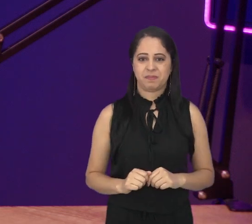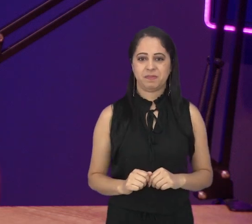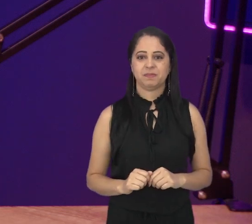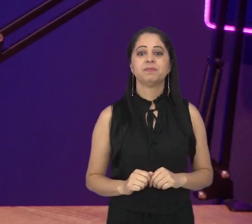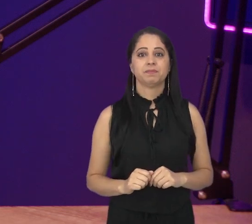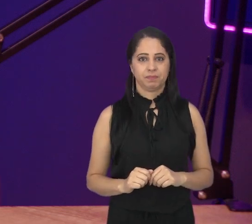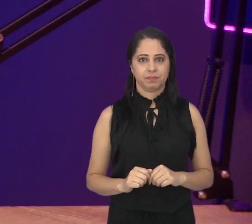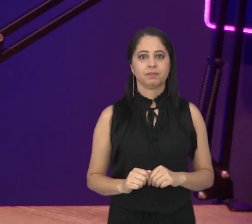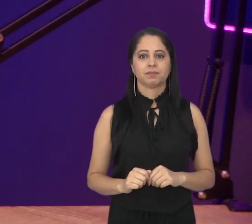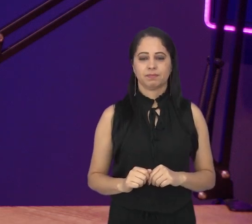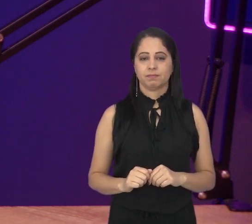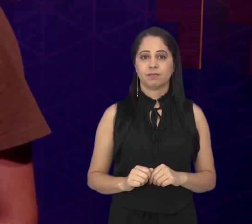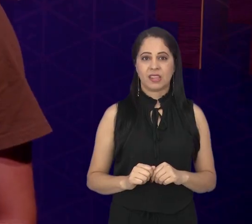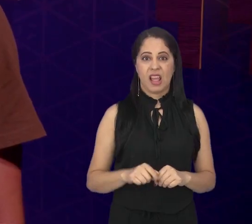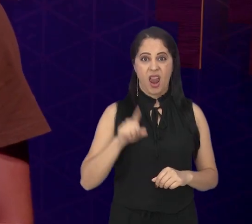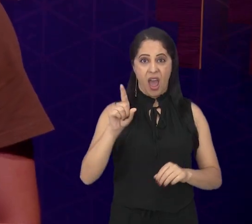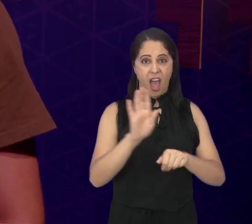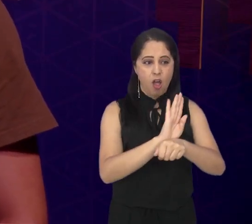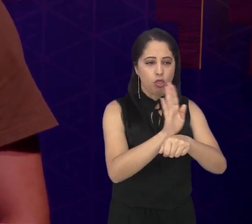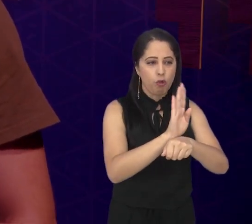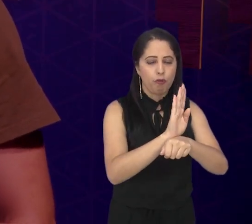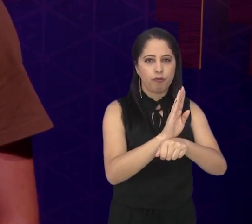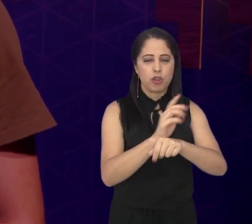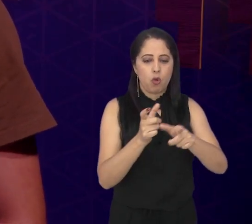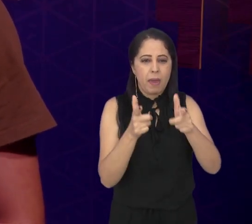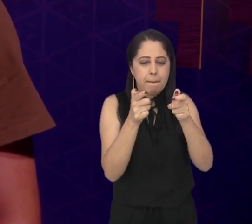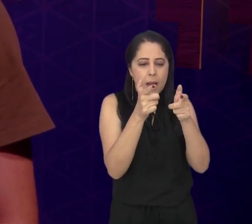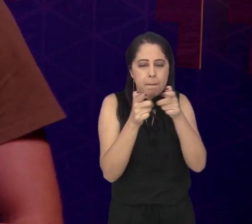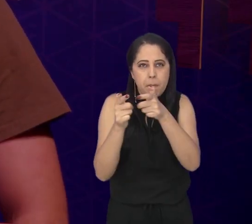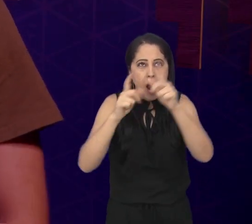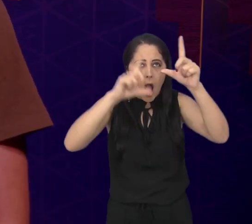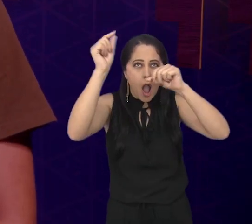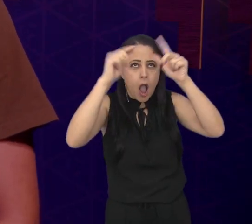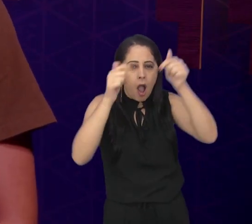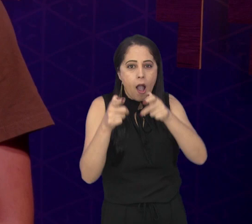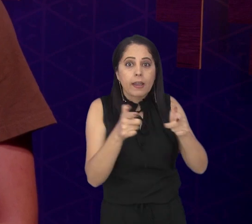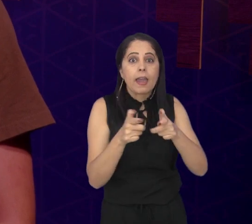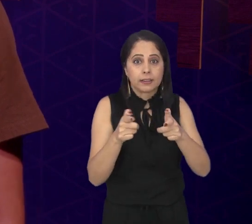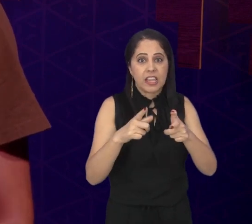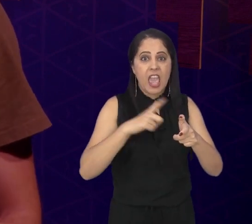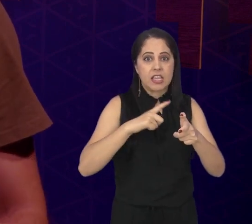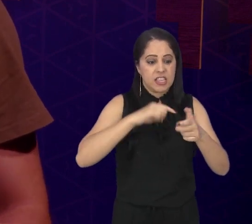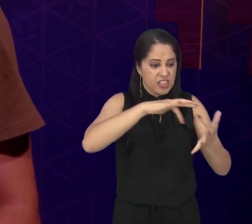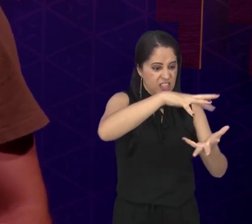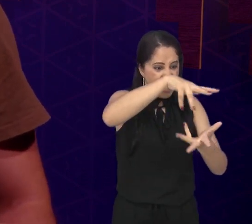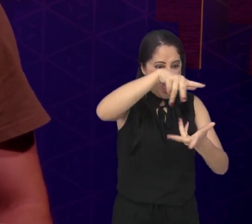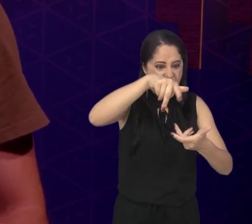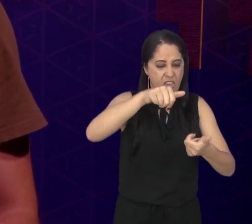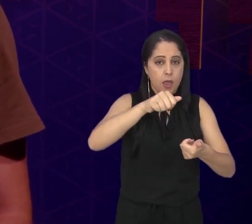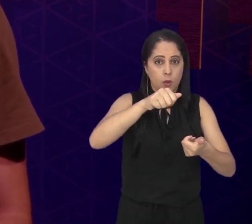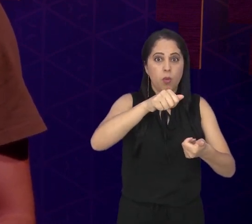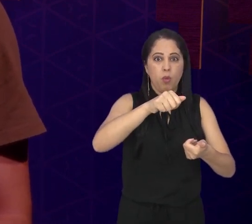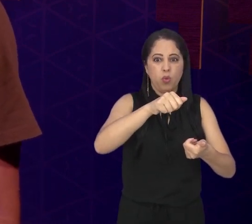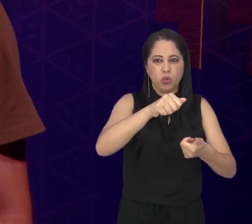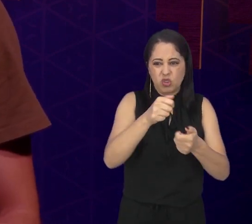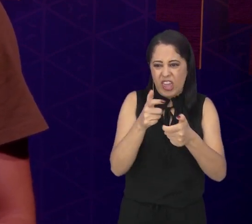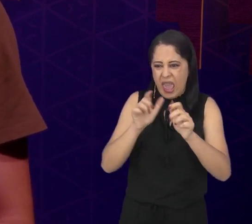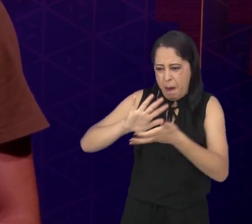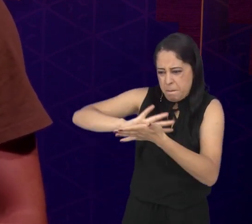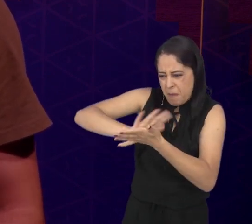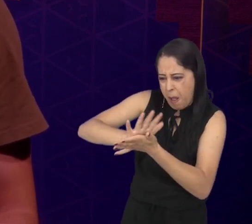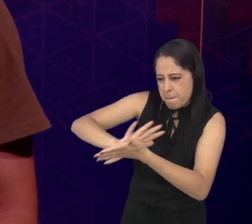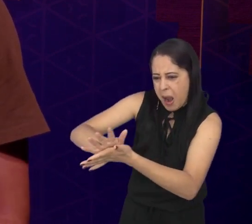estratégia de soft power. E a Estrela da Morte lá de Star Wars é uma arma capaz de destruir planetas e é usado pelo